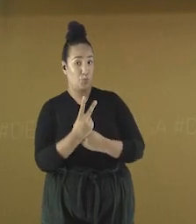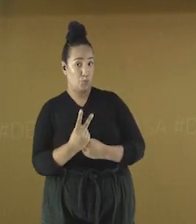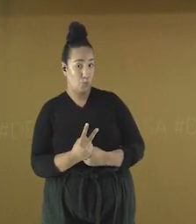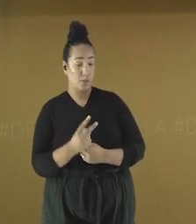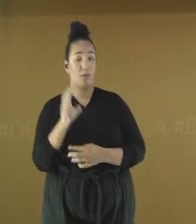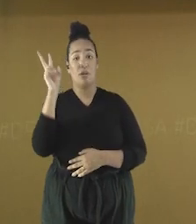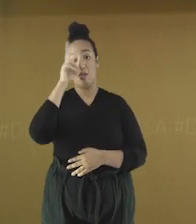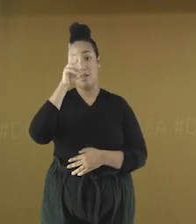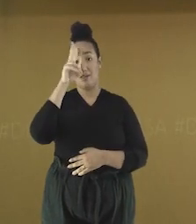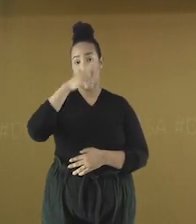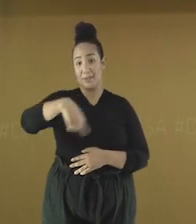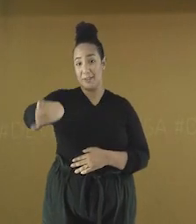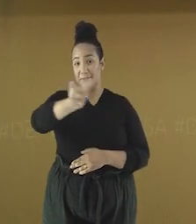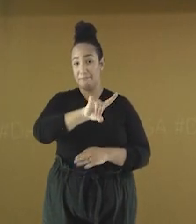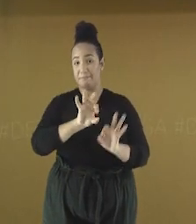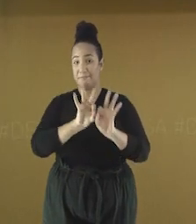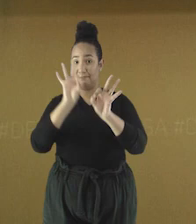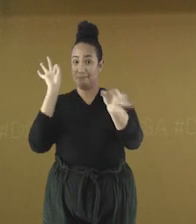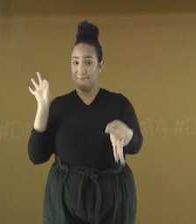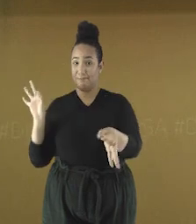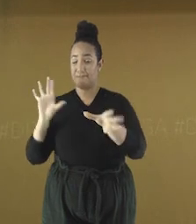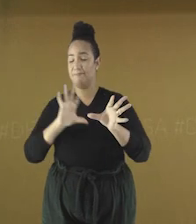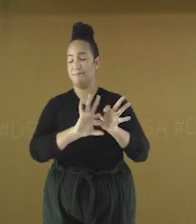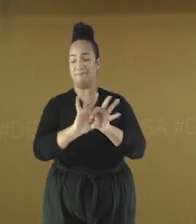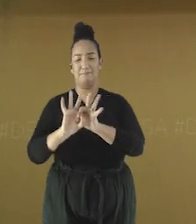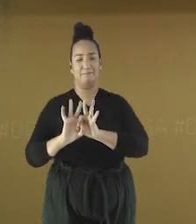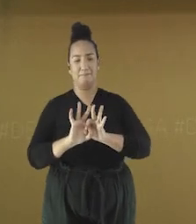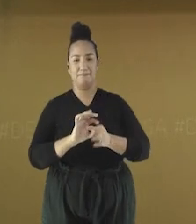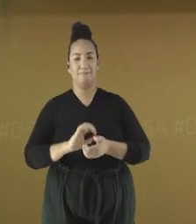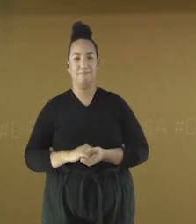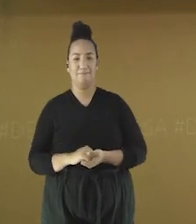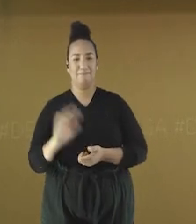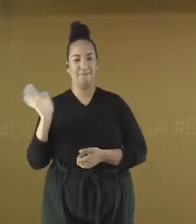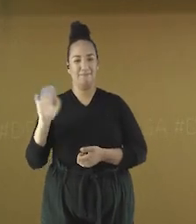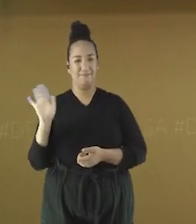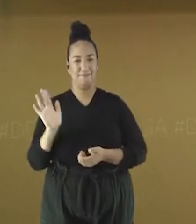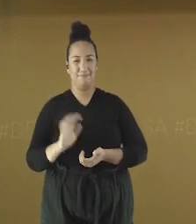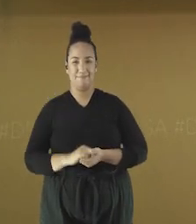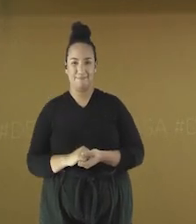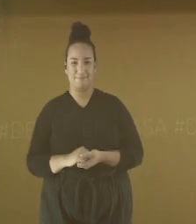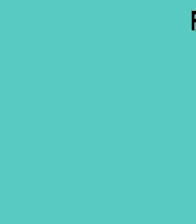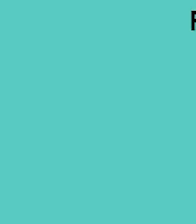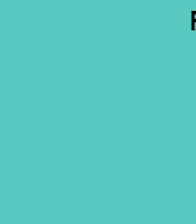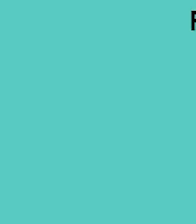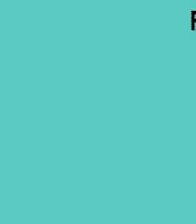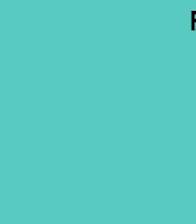bem, se cuidem e não se esqueçam que mesmo distantes, estamos juntos. Tchau, tchau!